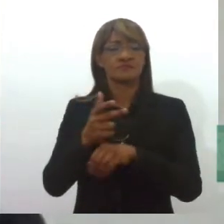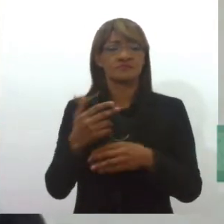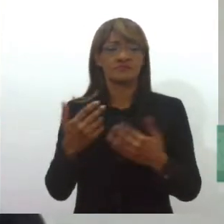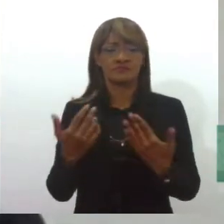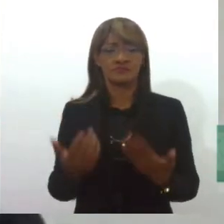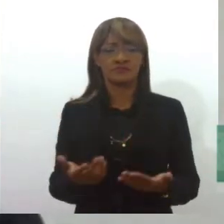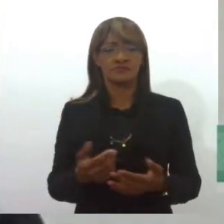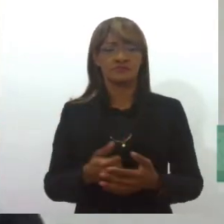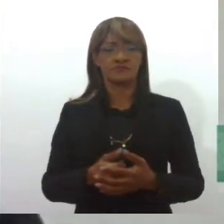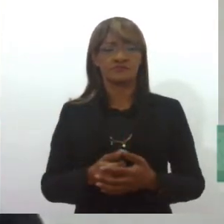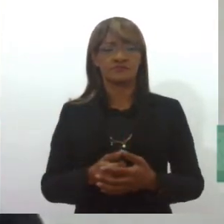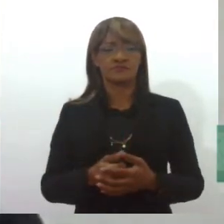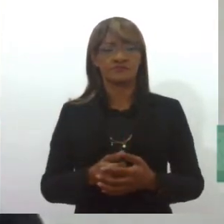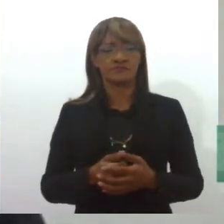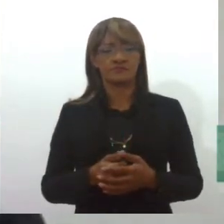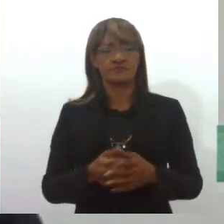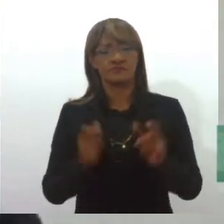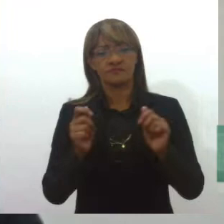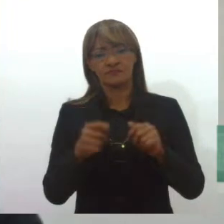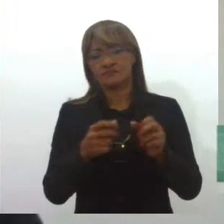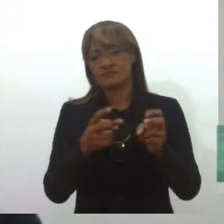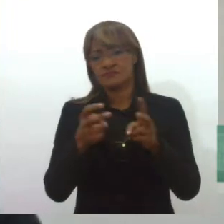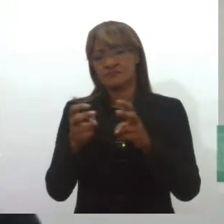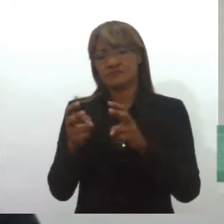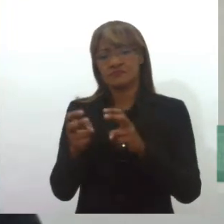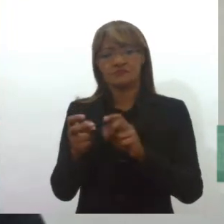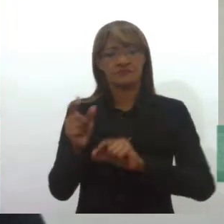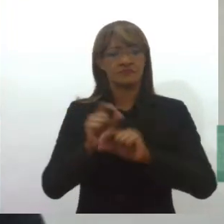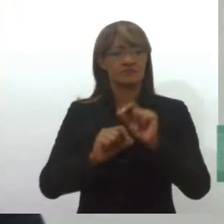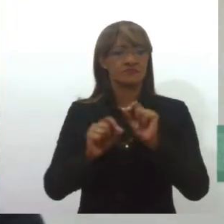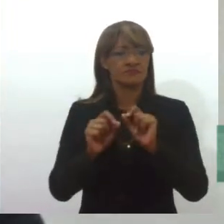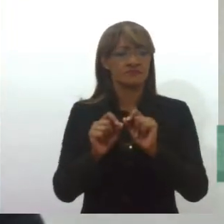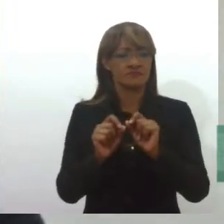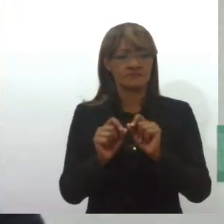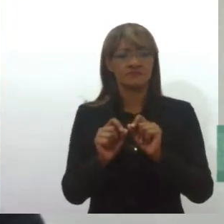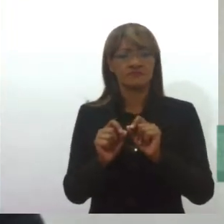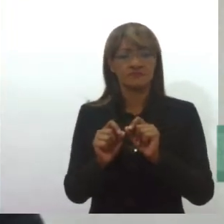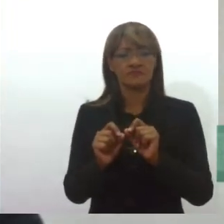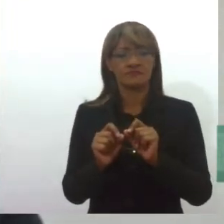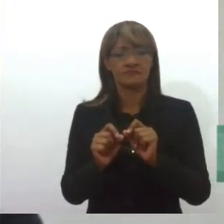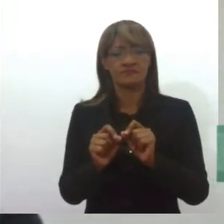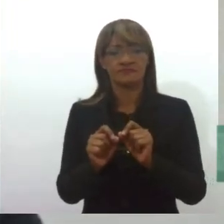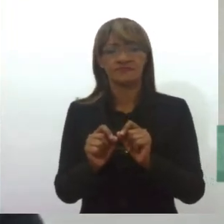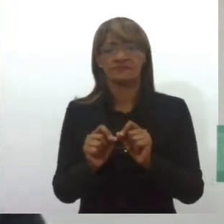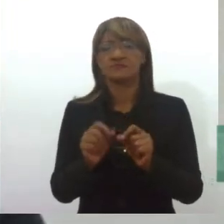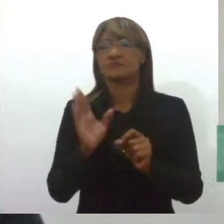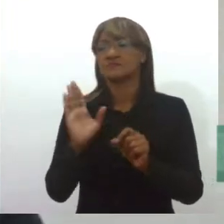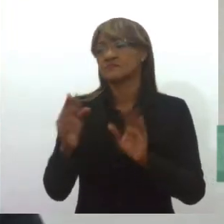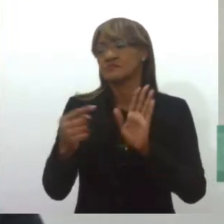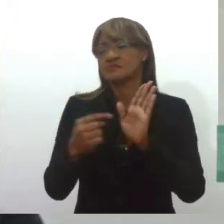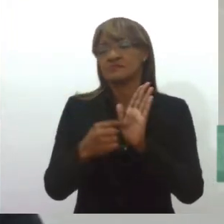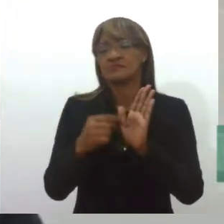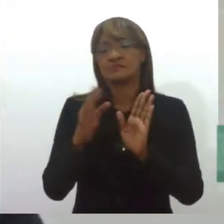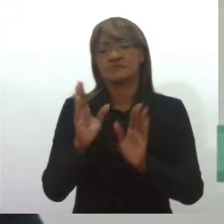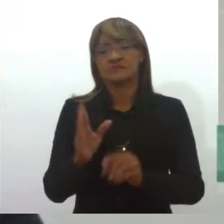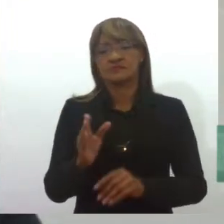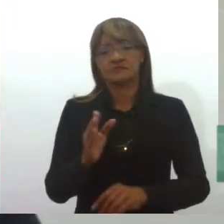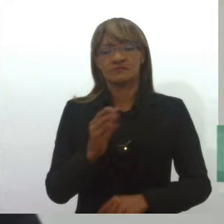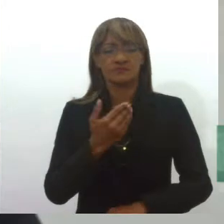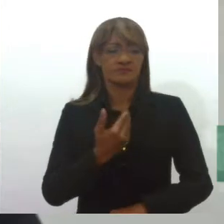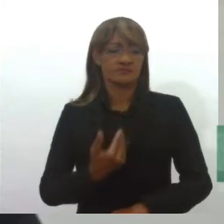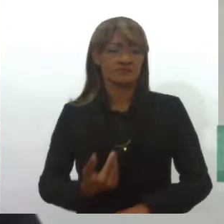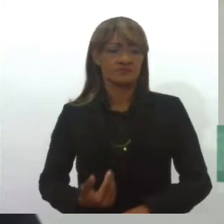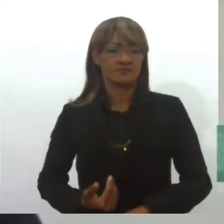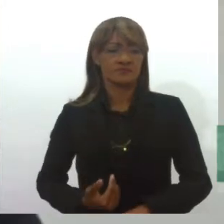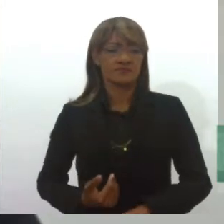está vindo, seja através da denúncia do Disque 100, que é uma denúncia feita pelo governo, no site